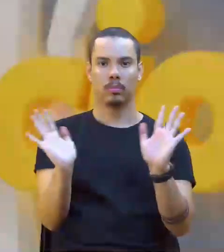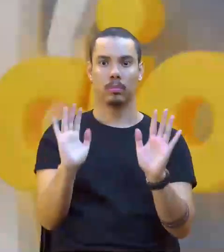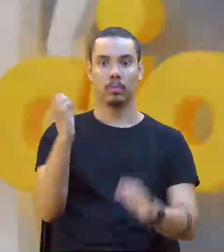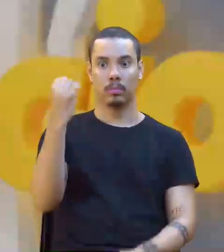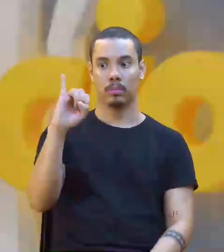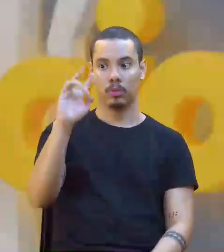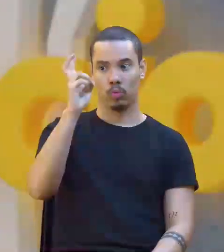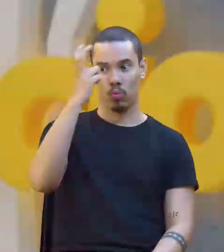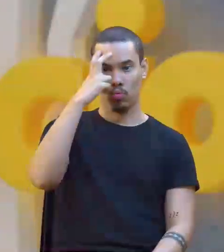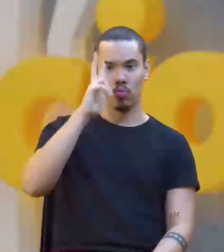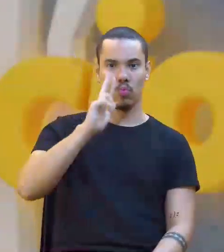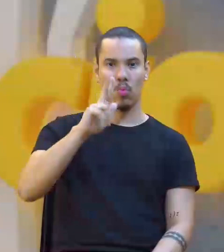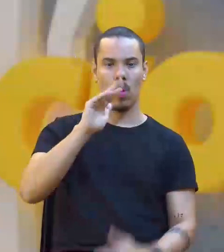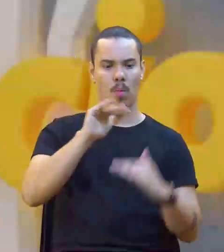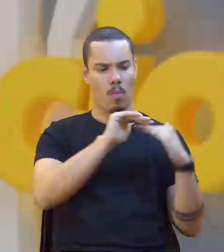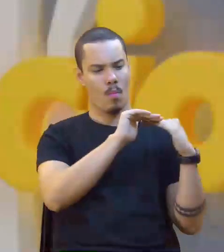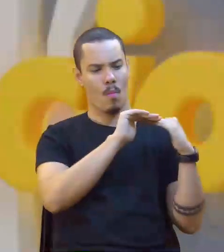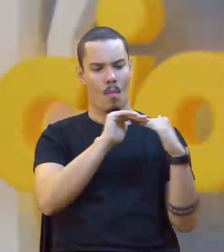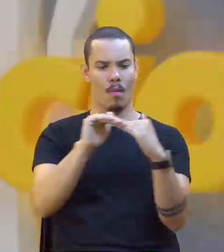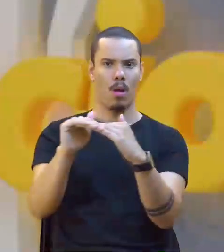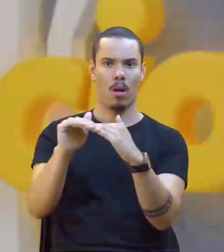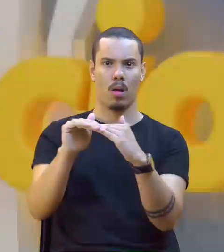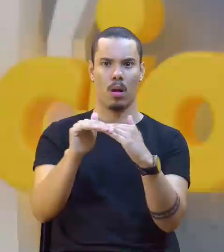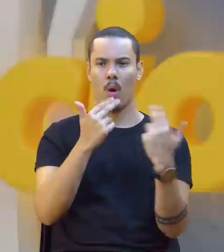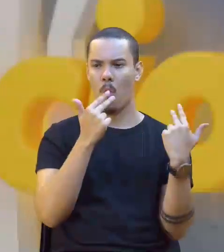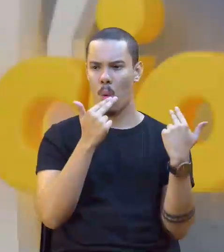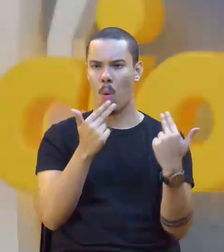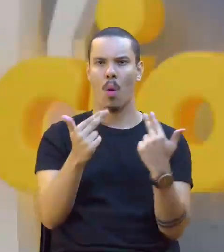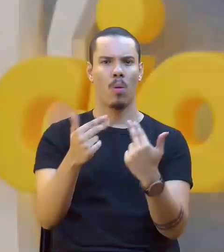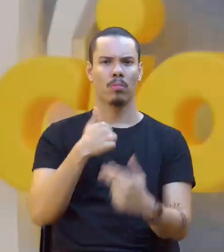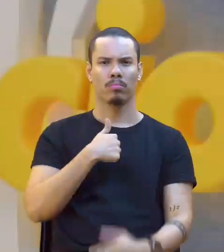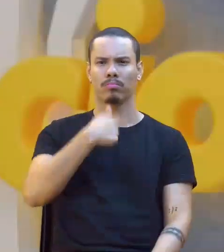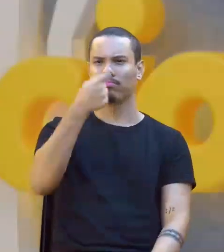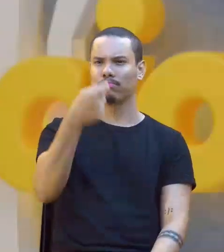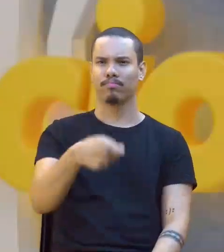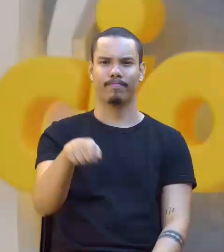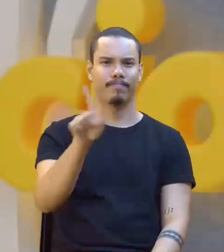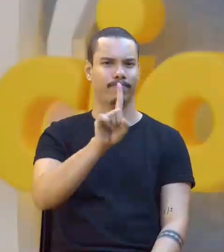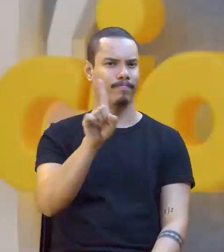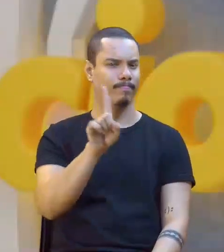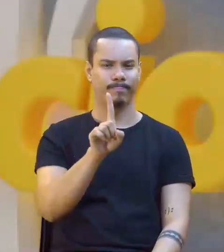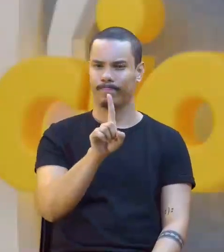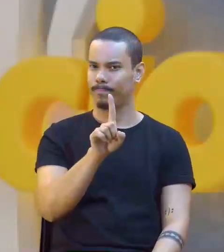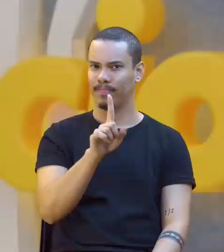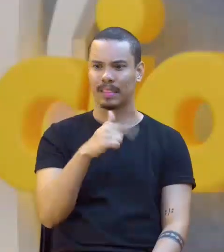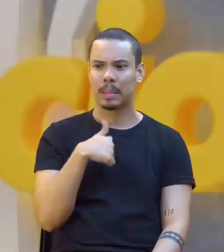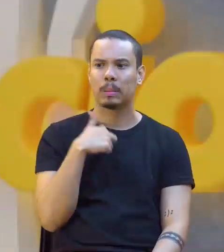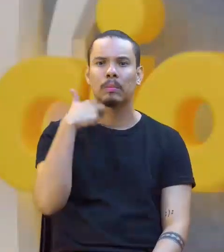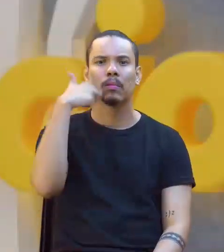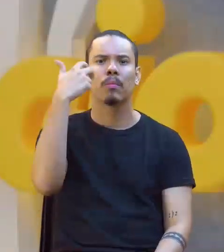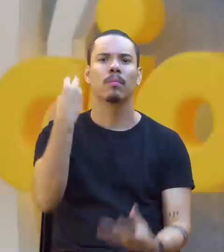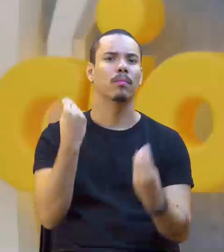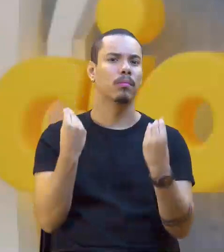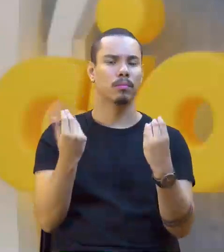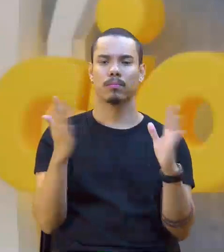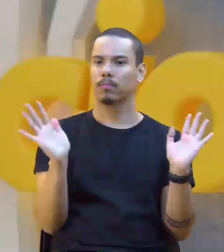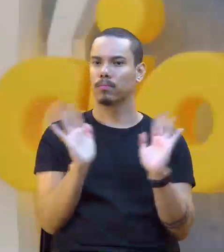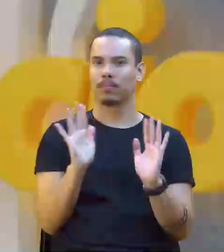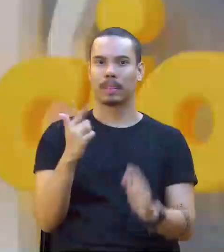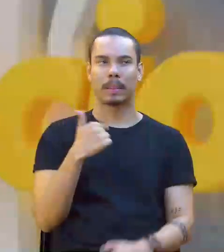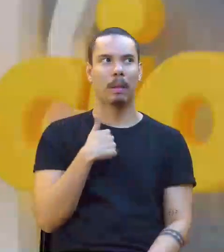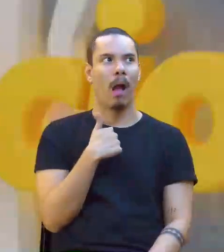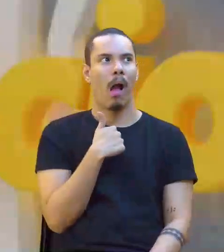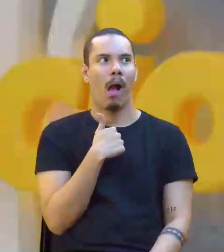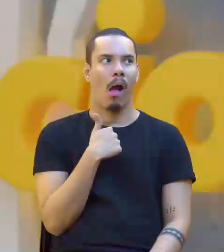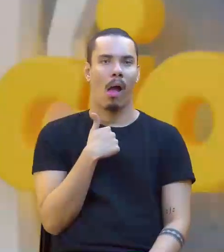não é homogênea, né, igual a que todo mundo tem, eu não preciso. Eu não preciso ter vergonha. Eu não preciso me descaracterizar para me